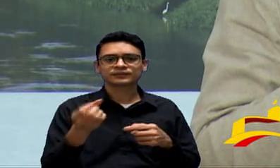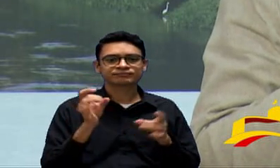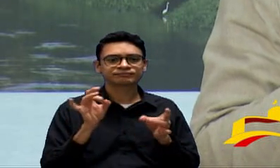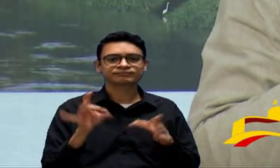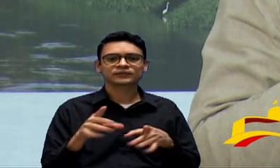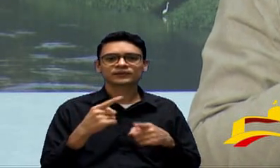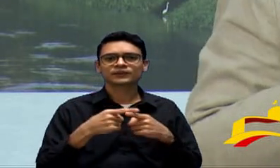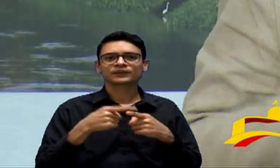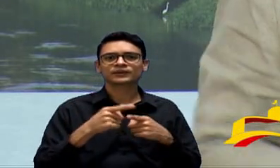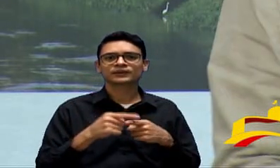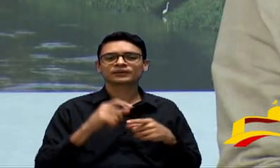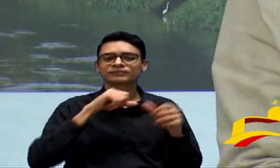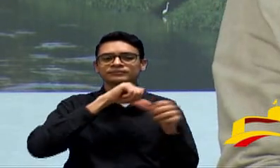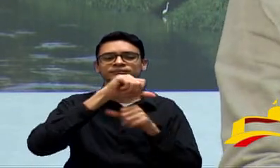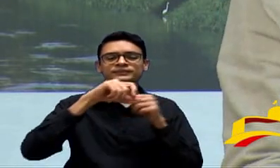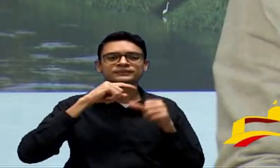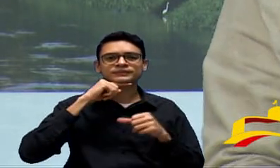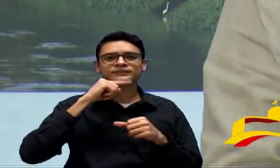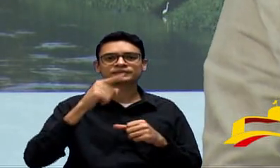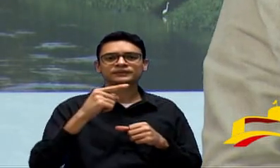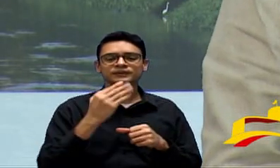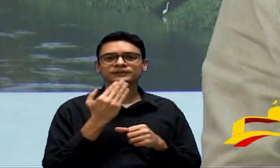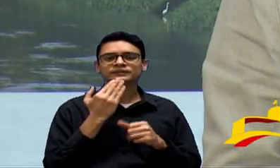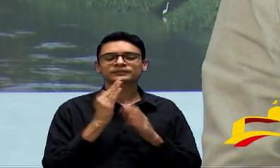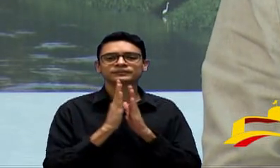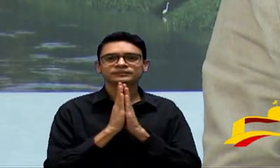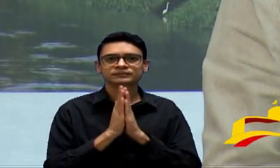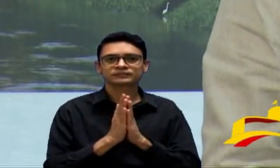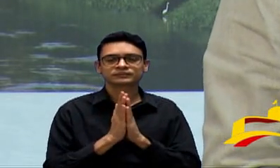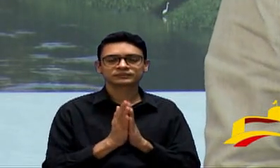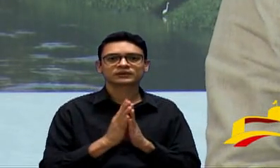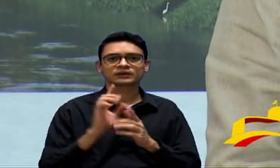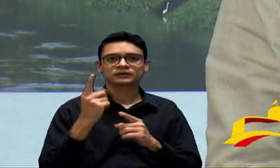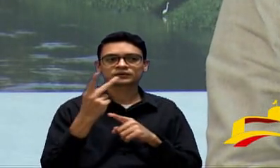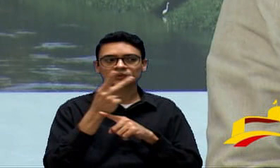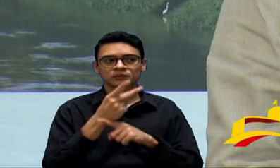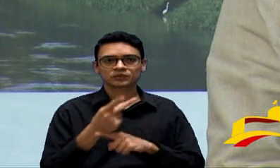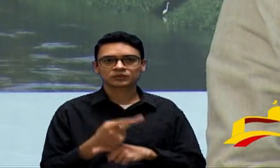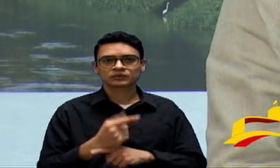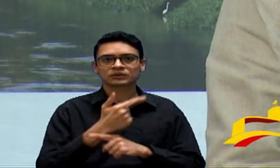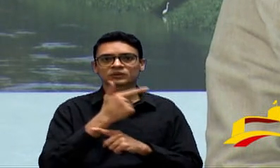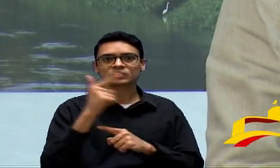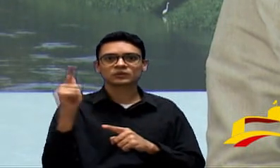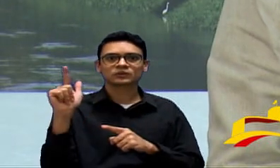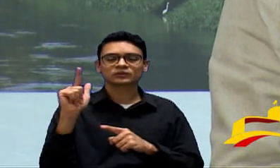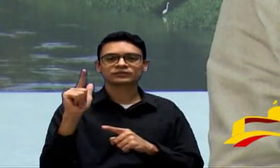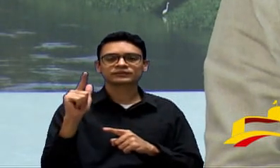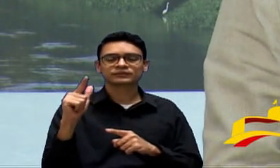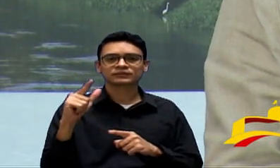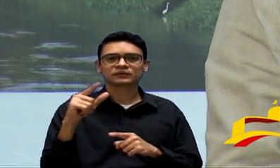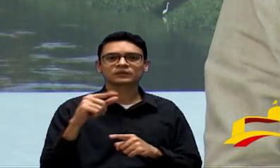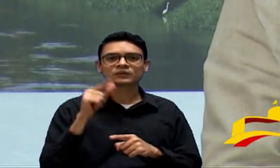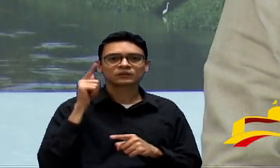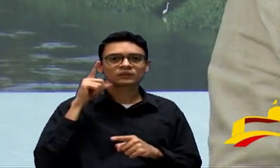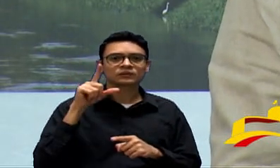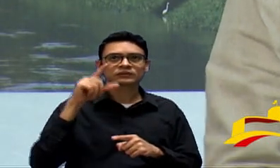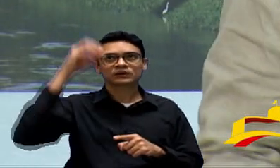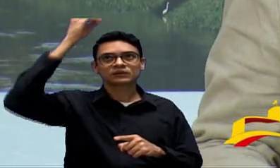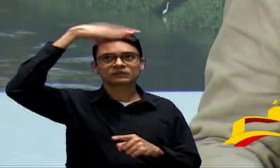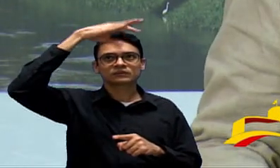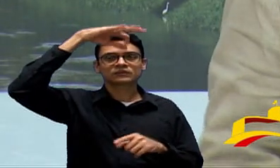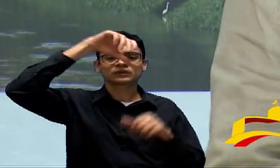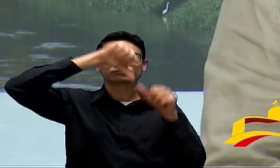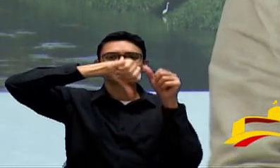como trocar. Então, por isso que a gente faz um apelo para a gente buscar... métodos para a gente conseguir trocar todas essas lâmpadas.